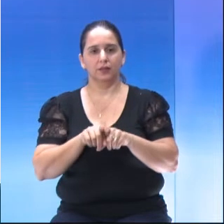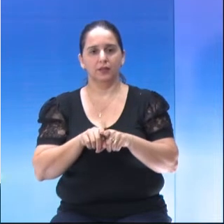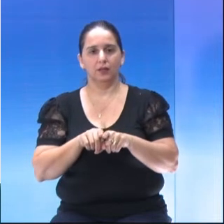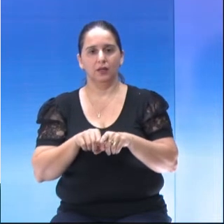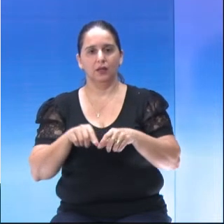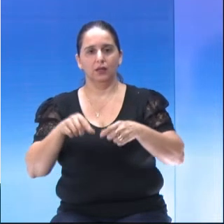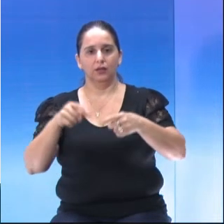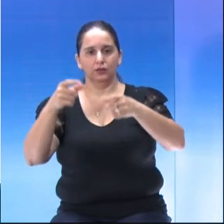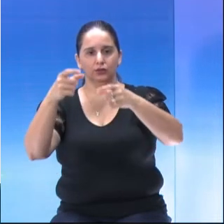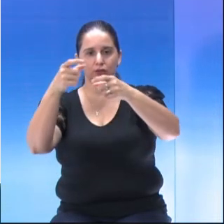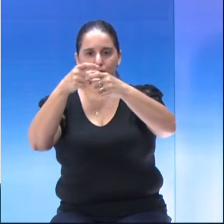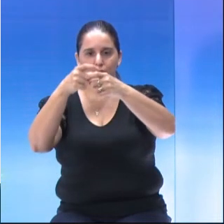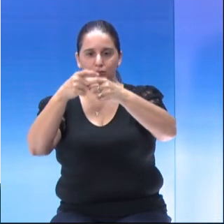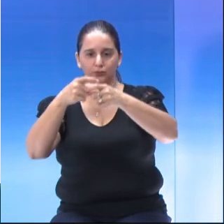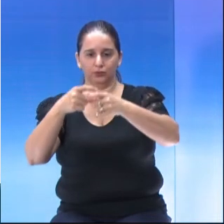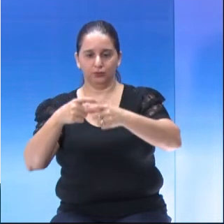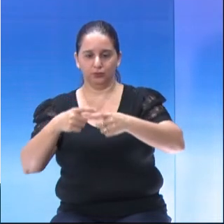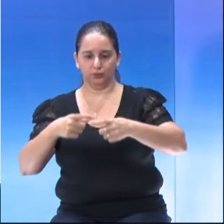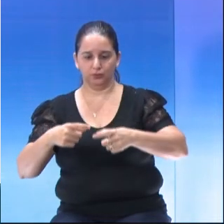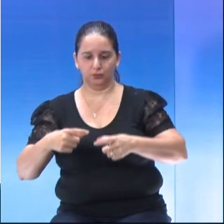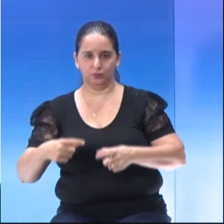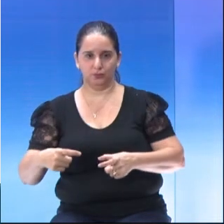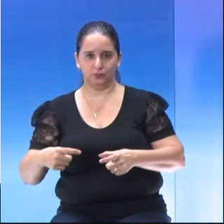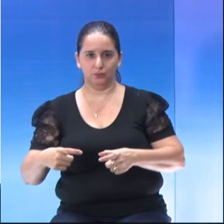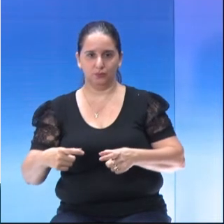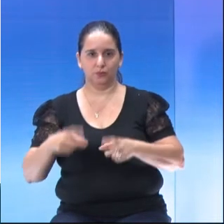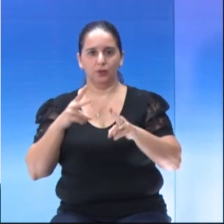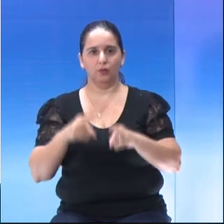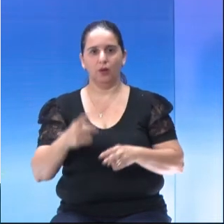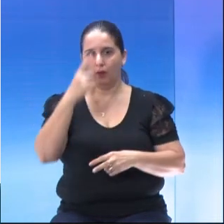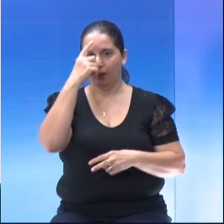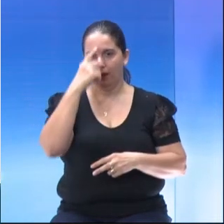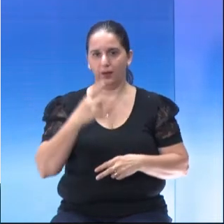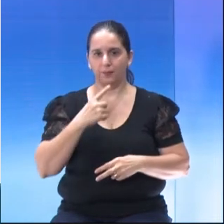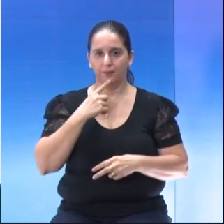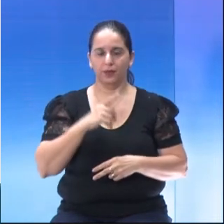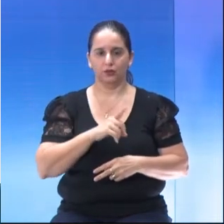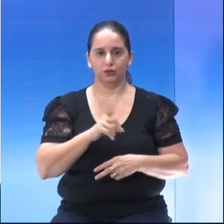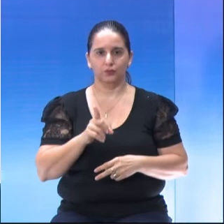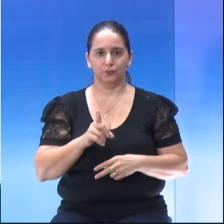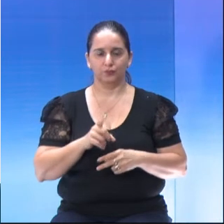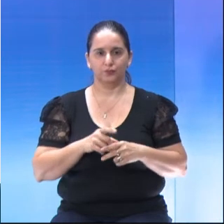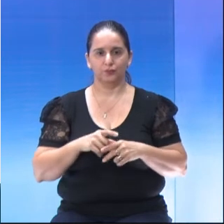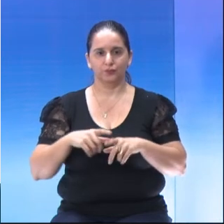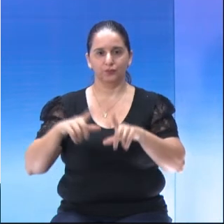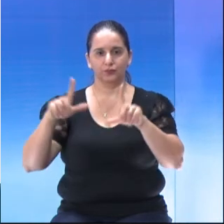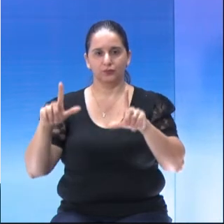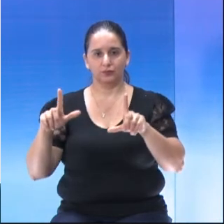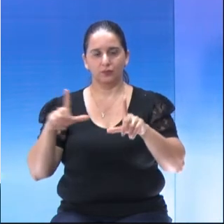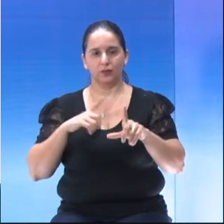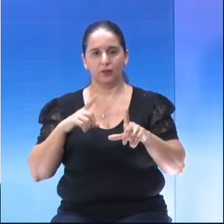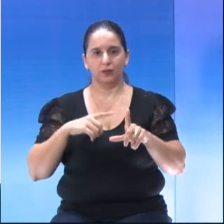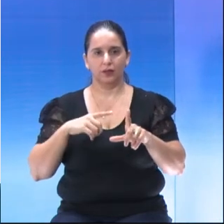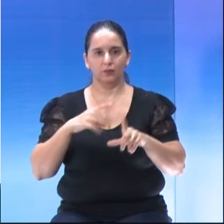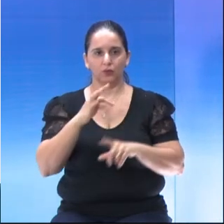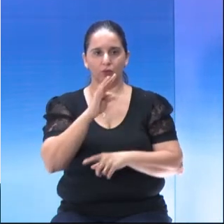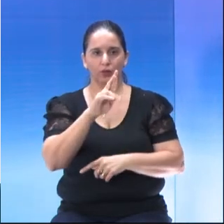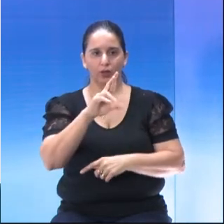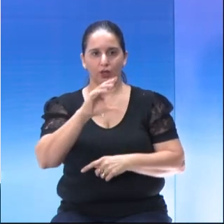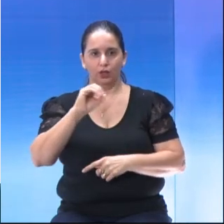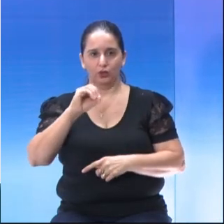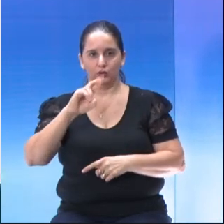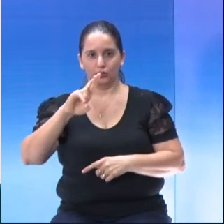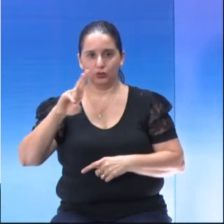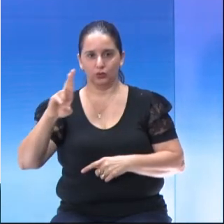Do menor para o maior, de cima para baixo, como pode ser observado na imagem a seguir. Vejam aí, aí nós temos uma torre de